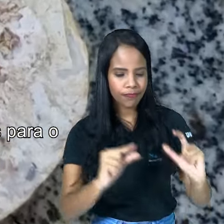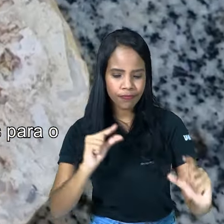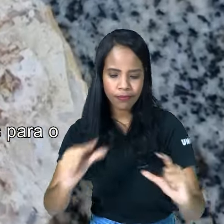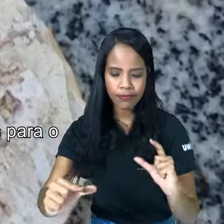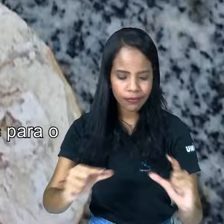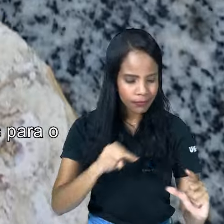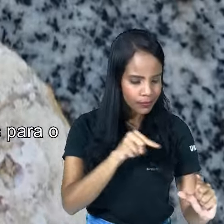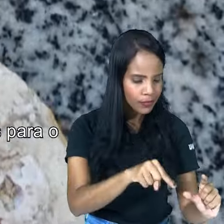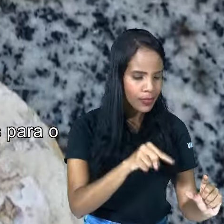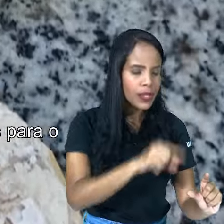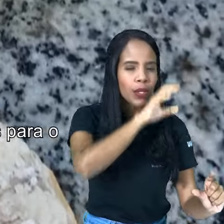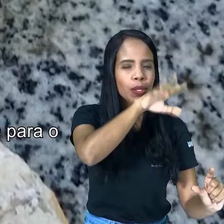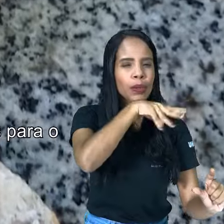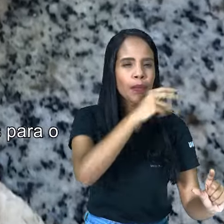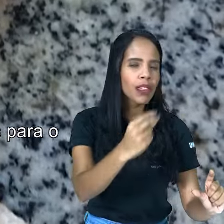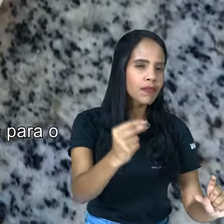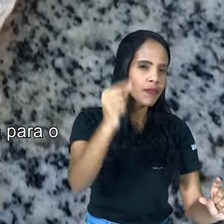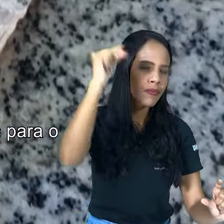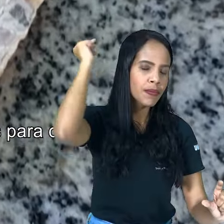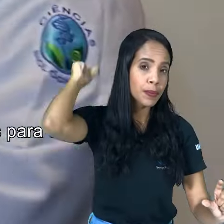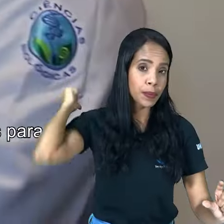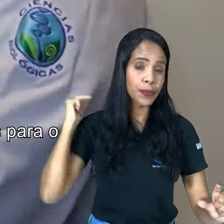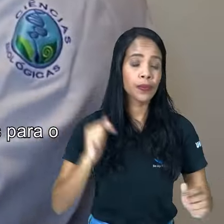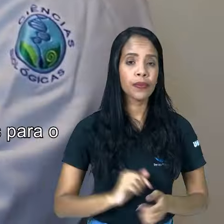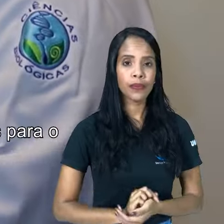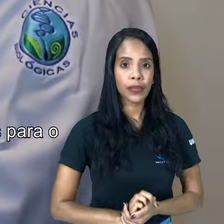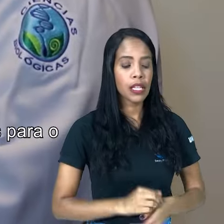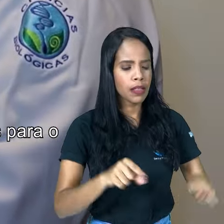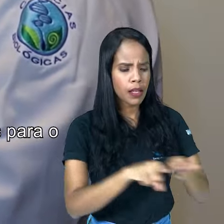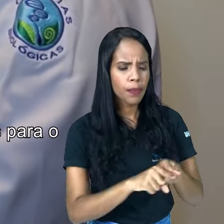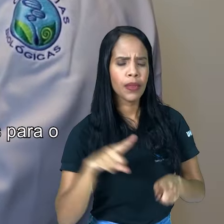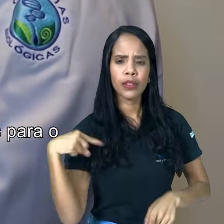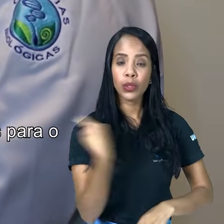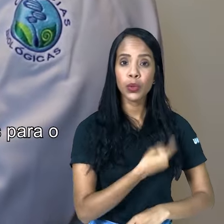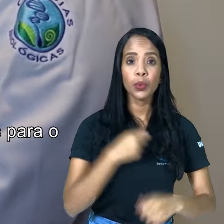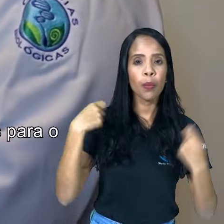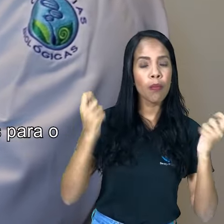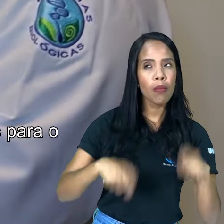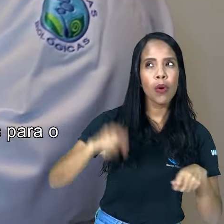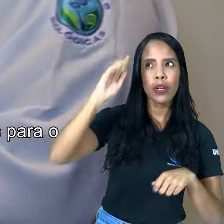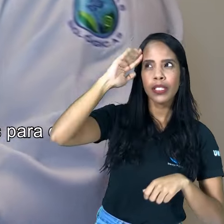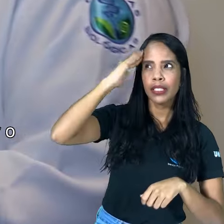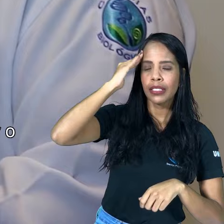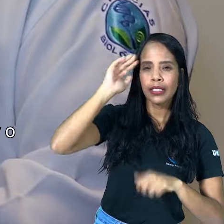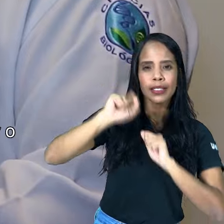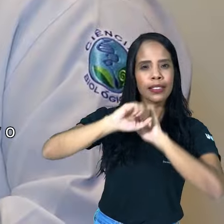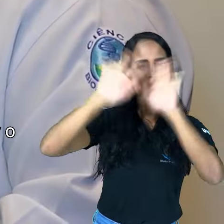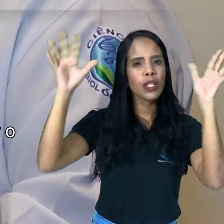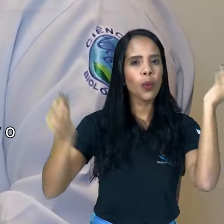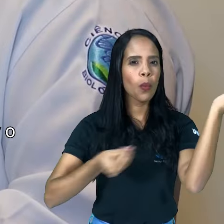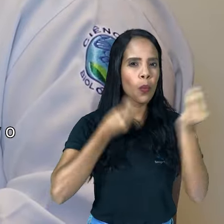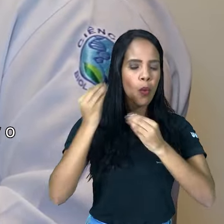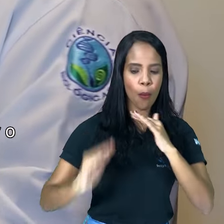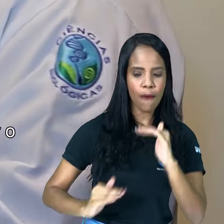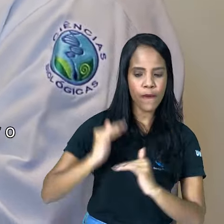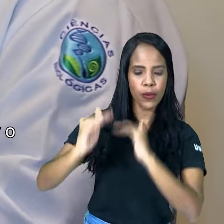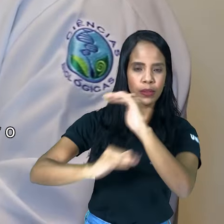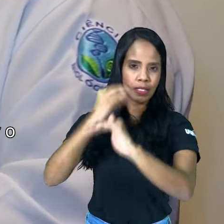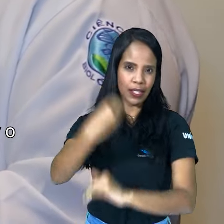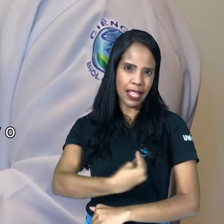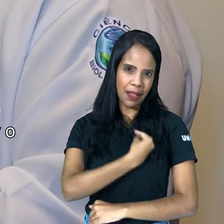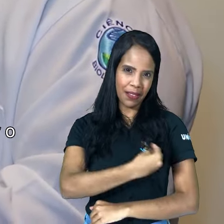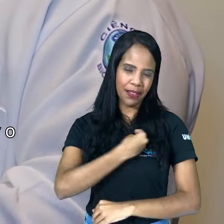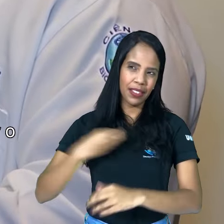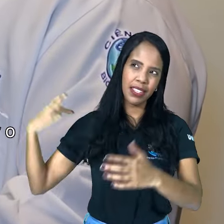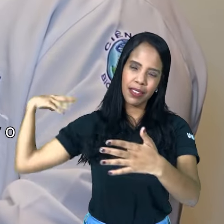deles, é possível obter informações que são utilizadas para o entendimento da evolução da vida através do tempo. Após entendermos esses conceitos,